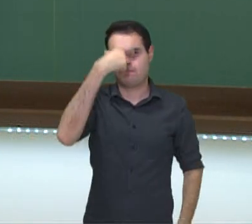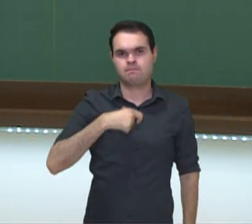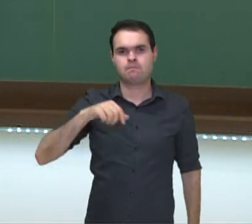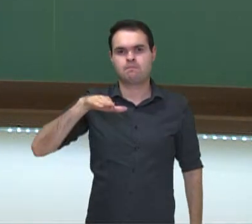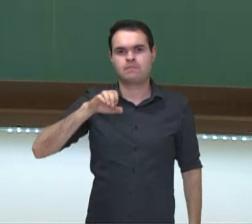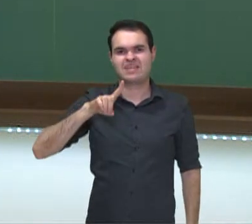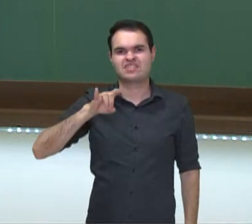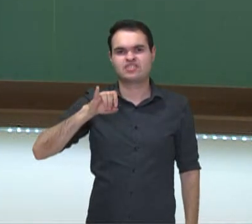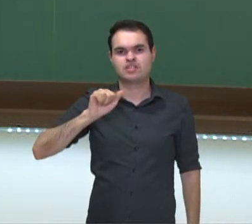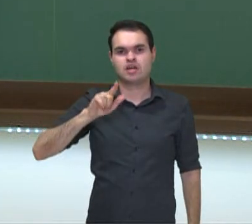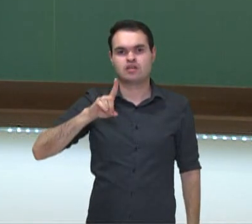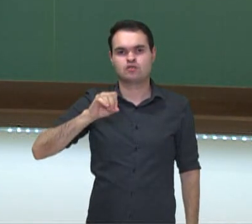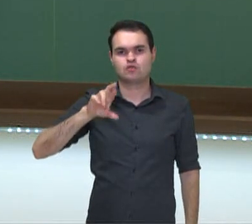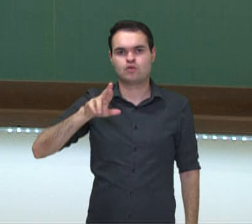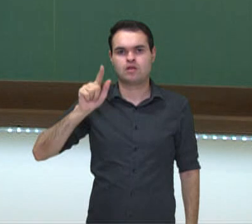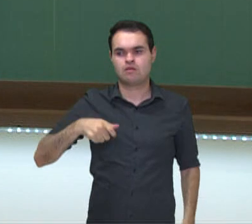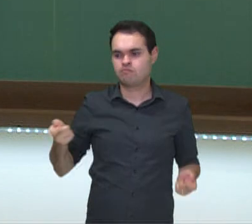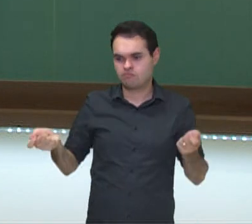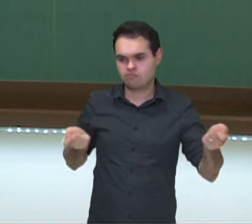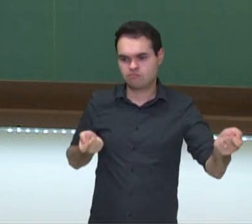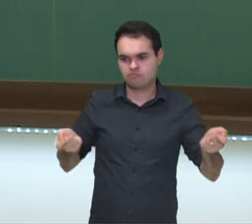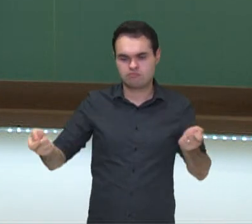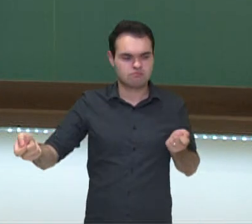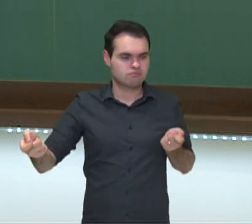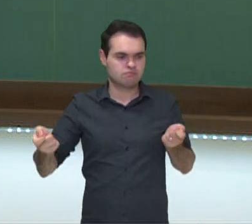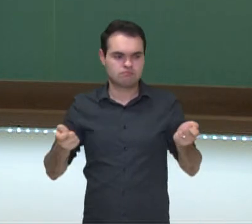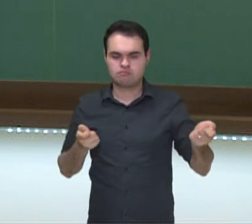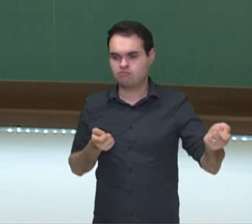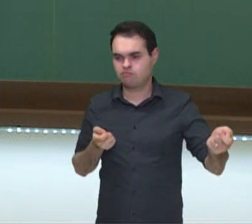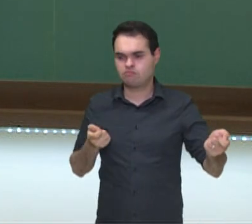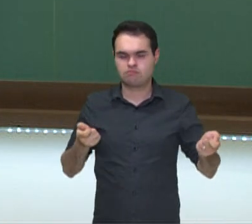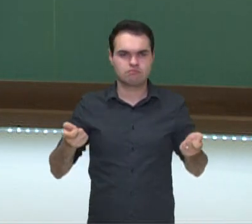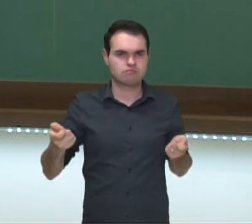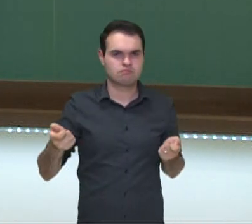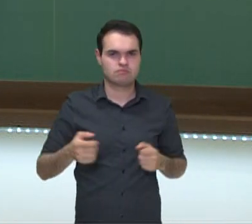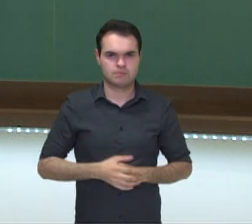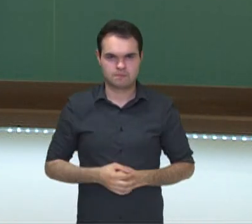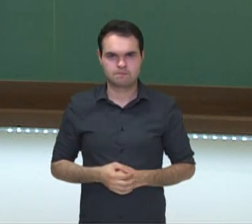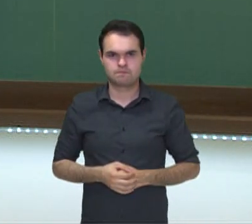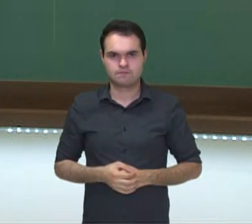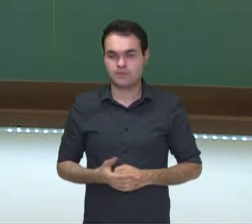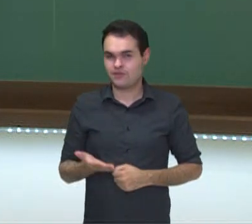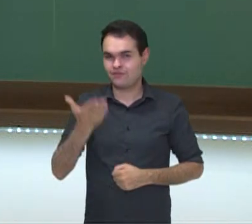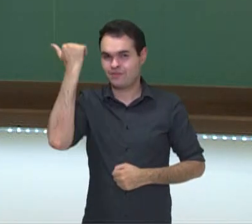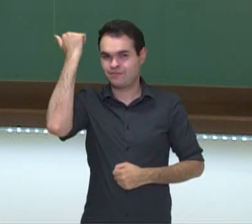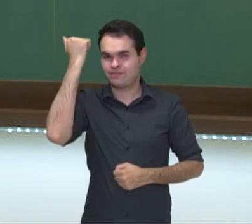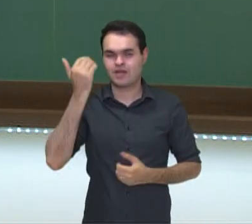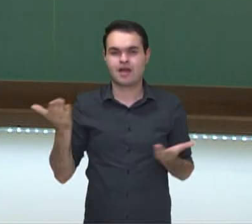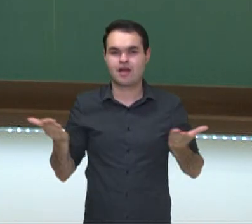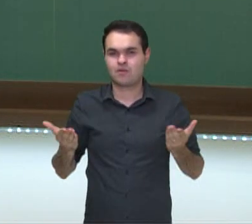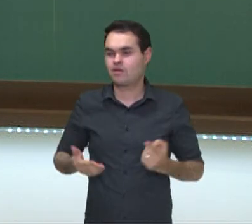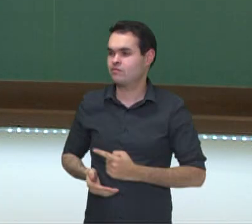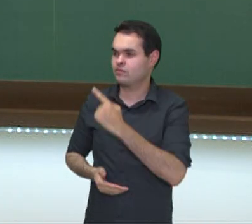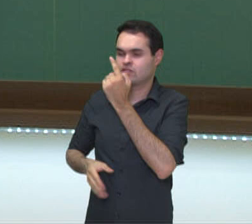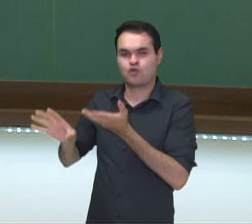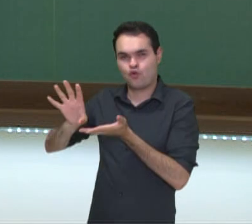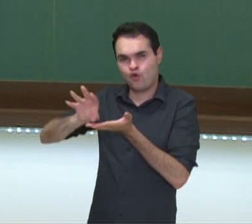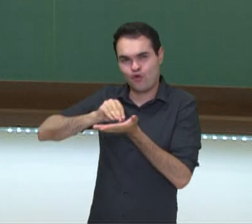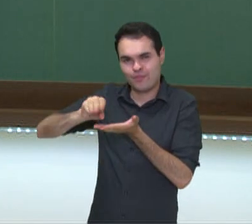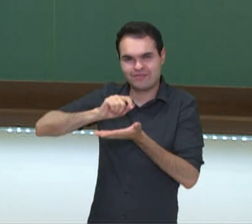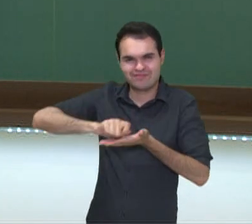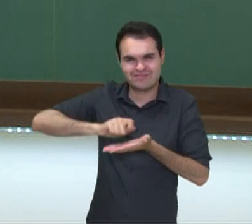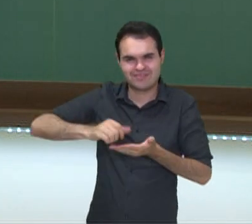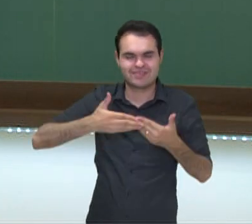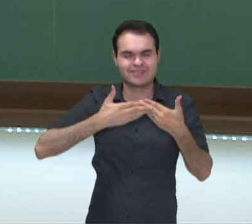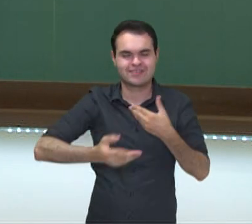vai fazer a mediação entre a oposição e a defesa. Vamos lá? Eu vou deixar vocês anotarem isso aqui